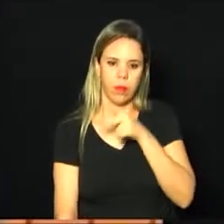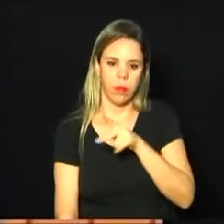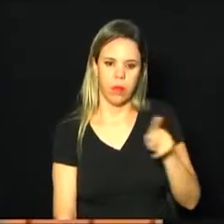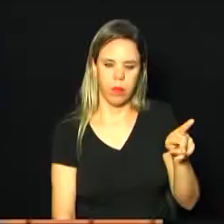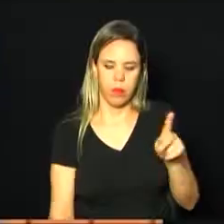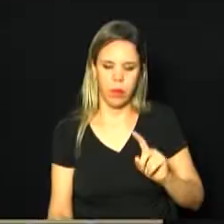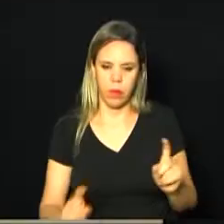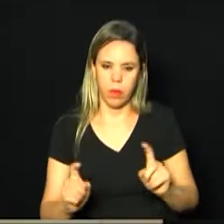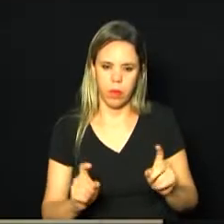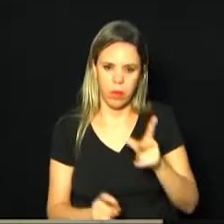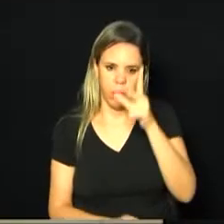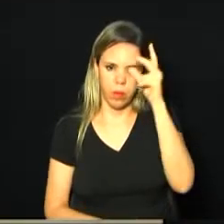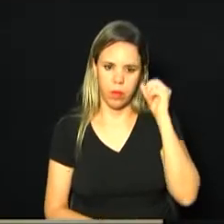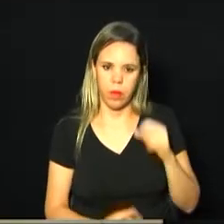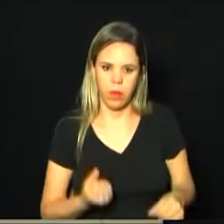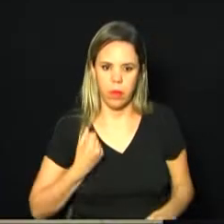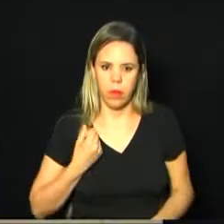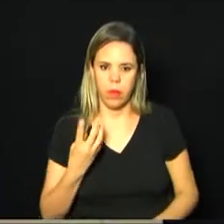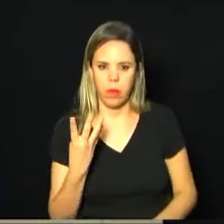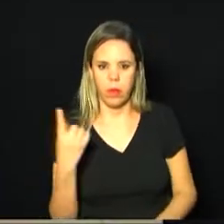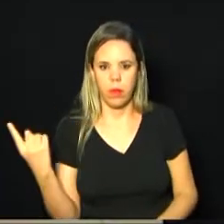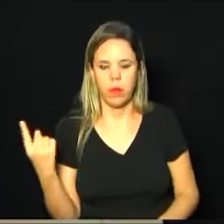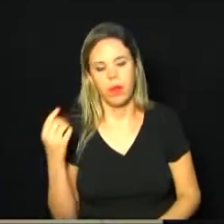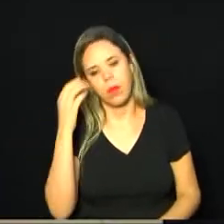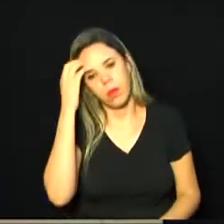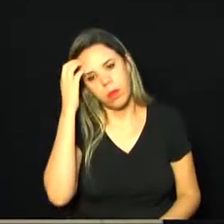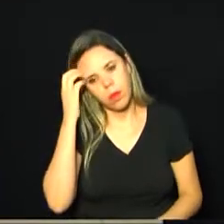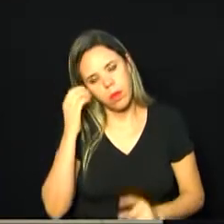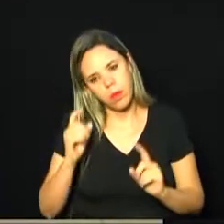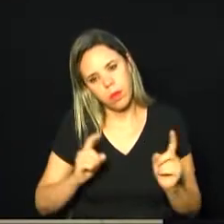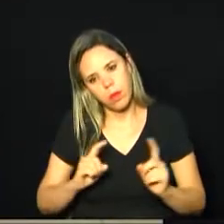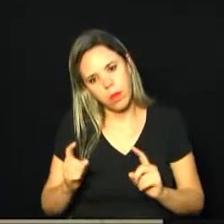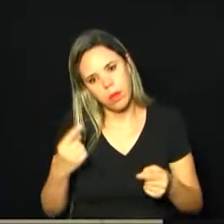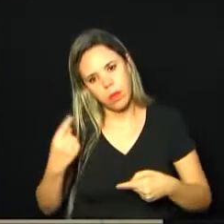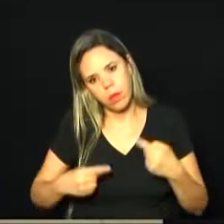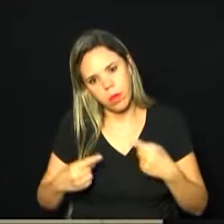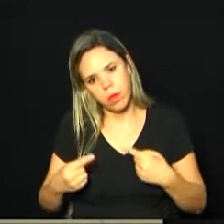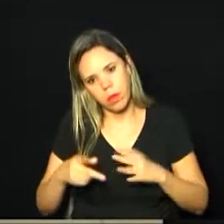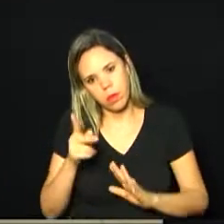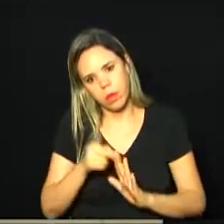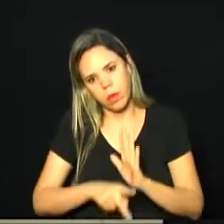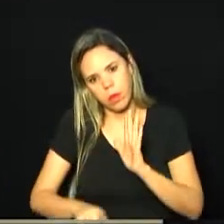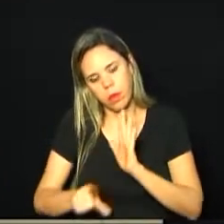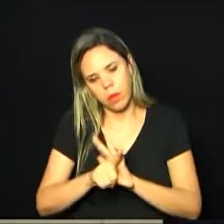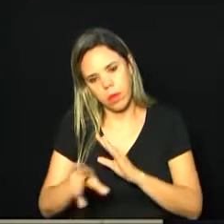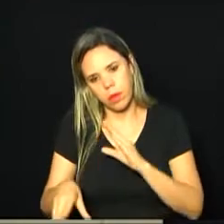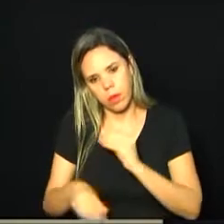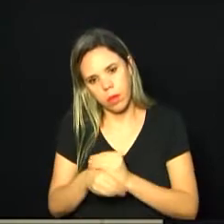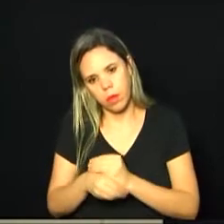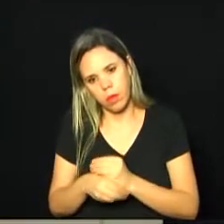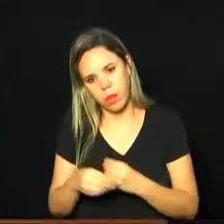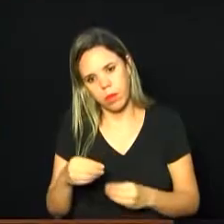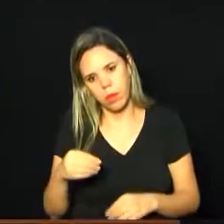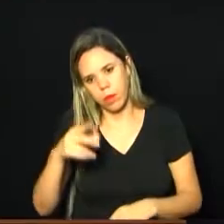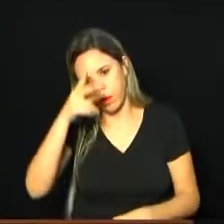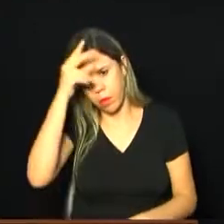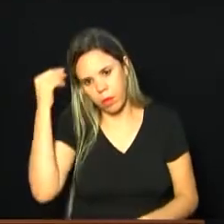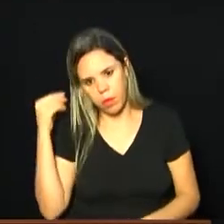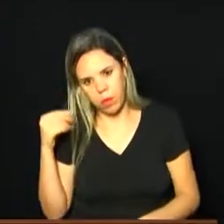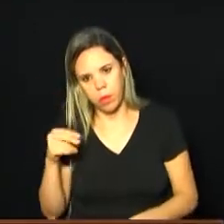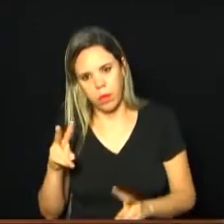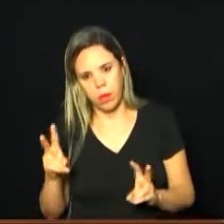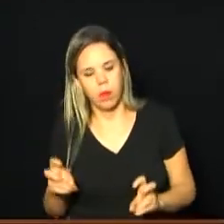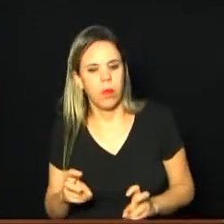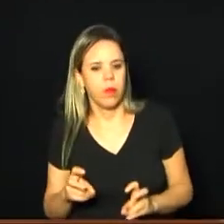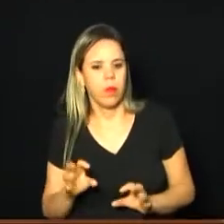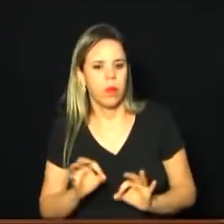presidiu a audiência pública de número 41 na reunião foi discutido o projeto de lei complementar do executivo que